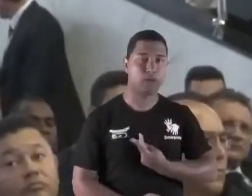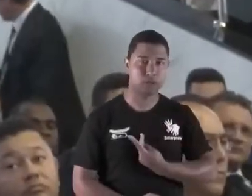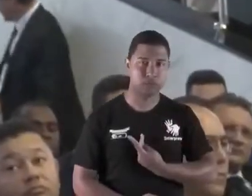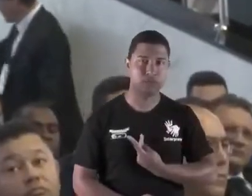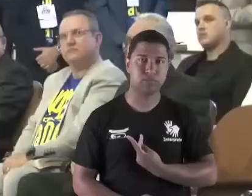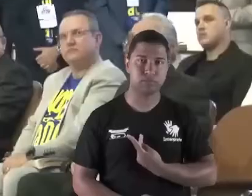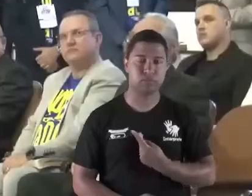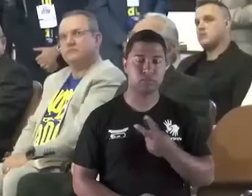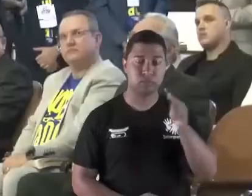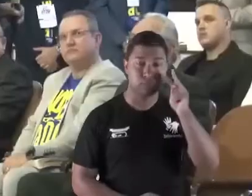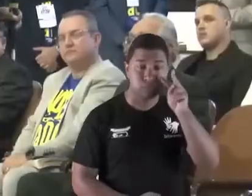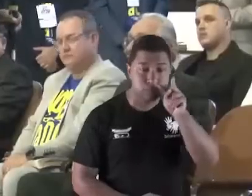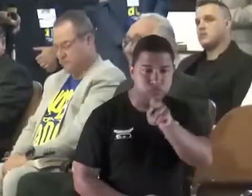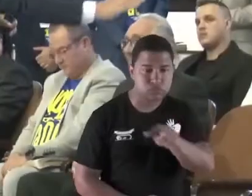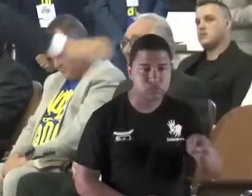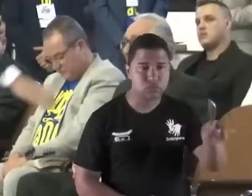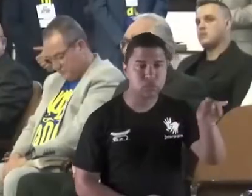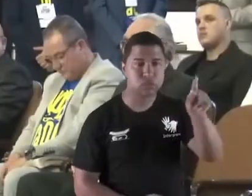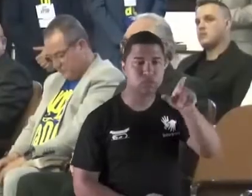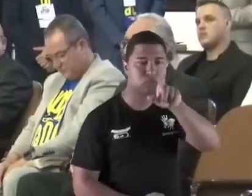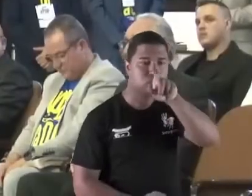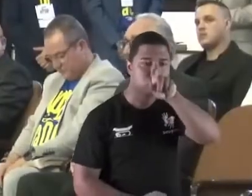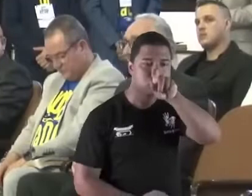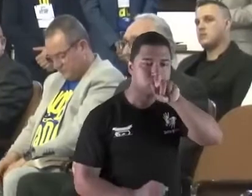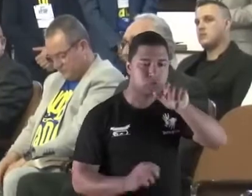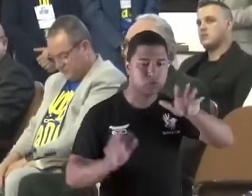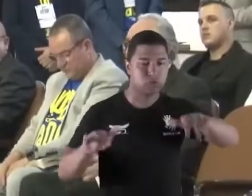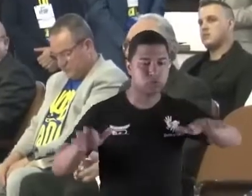e visão de águia.